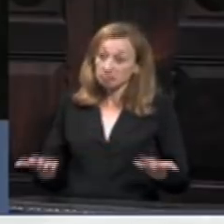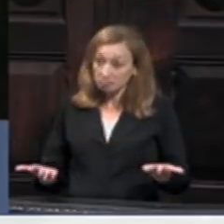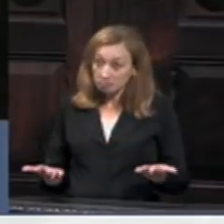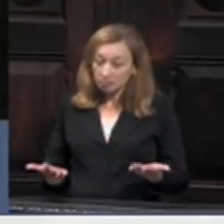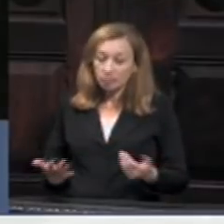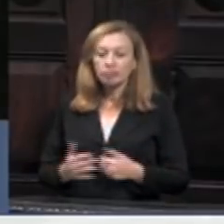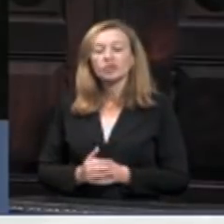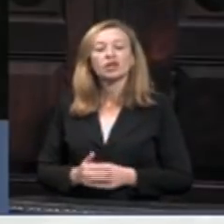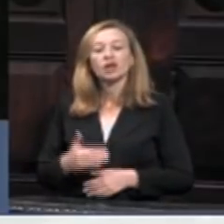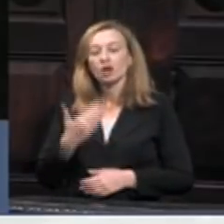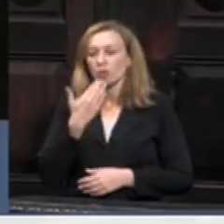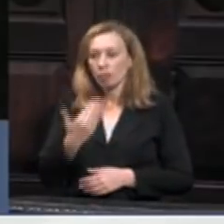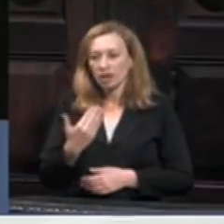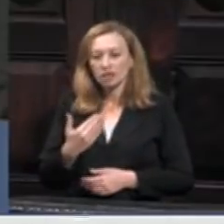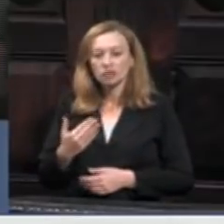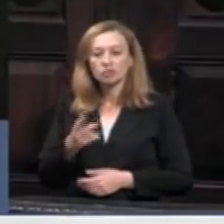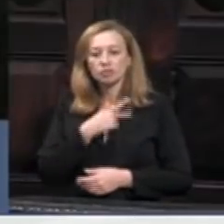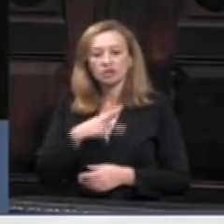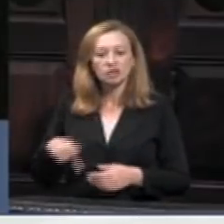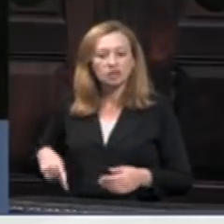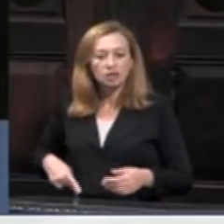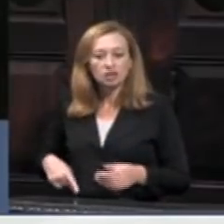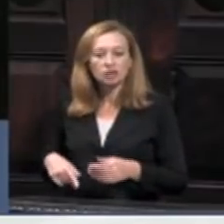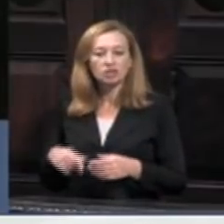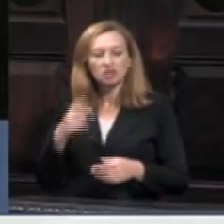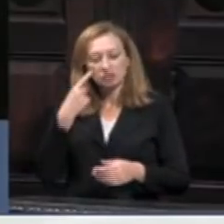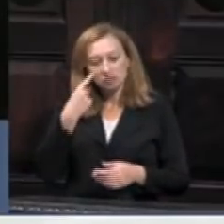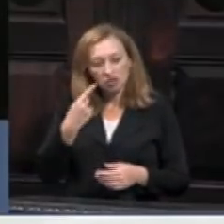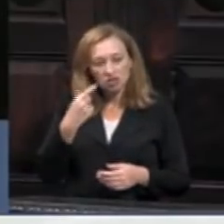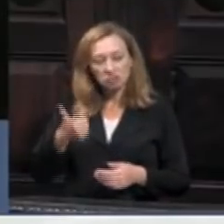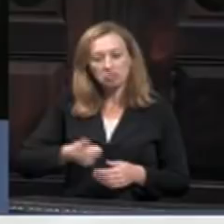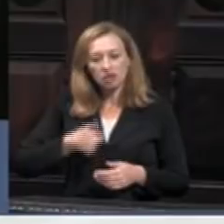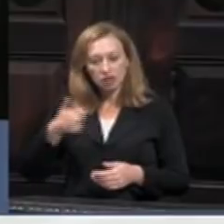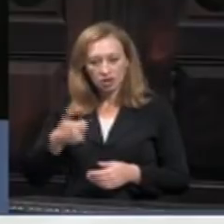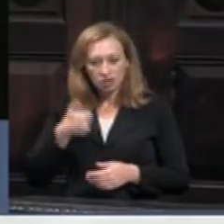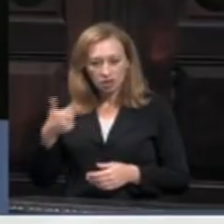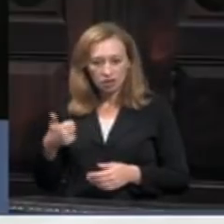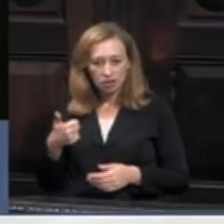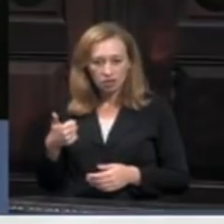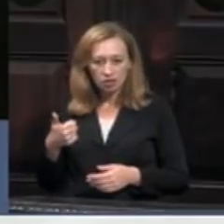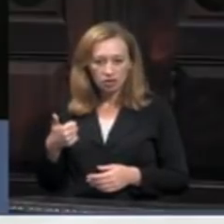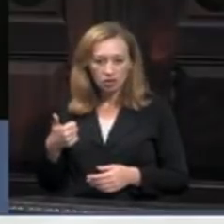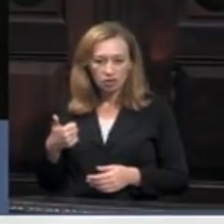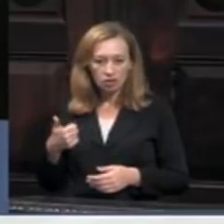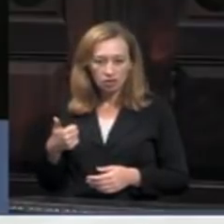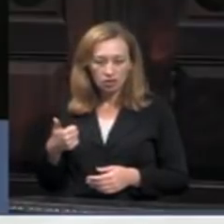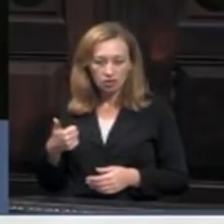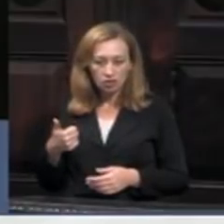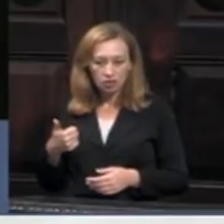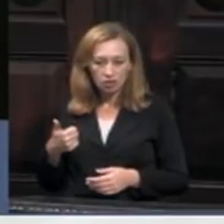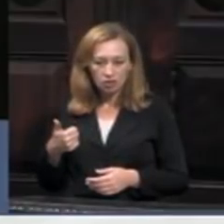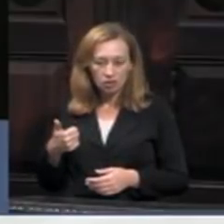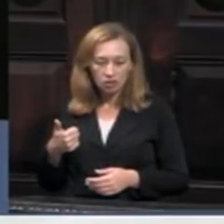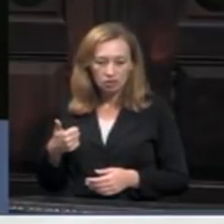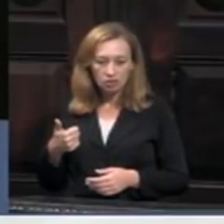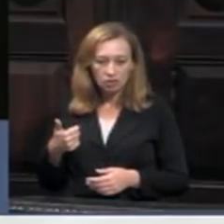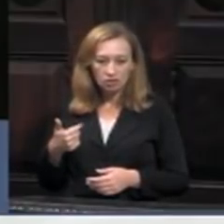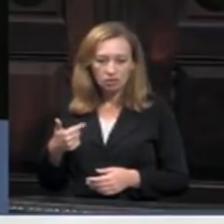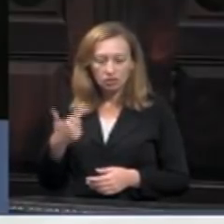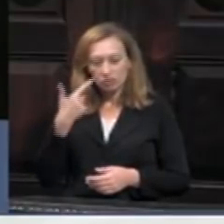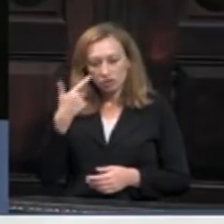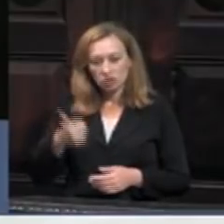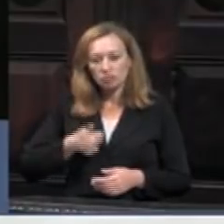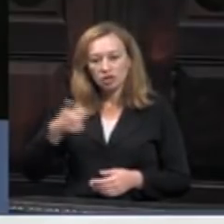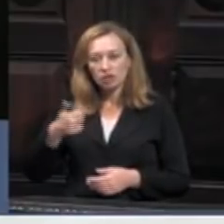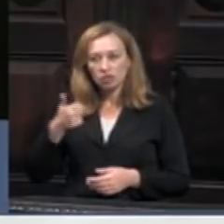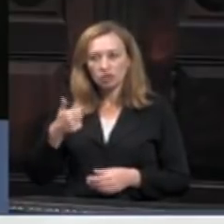Então, eu peço a Vossa Excelência que avalie a conveniência, não é nem a possibilidade, de superar